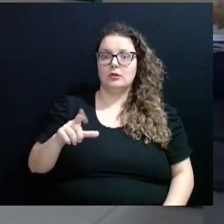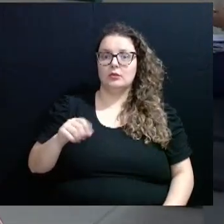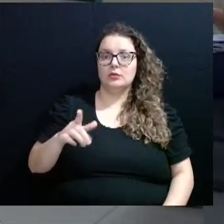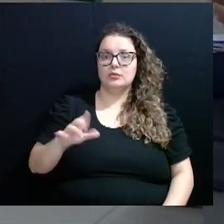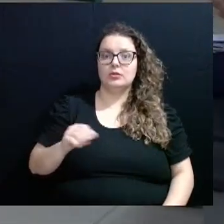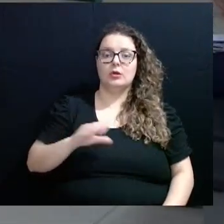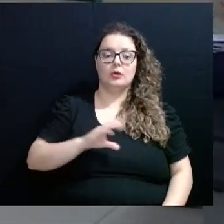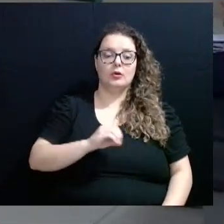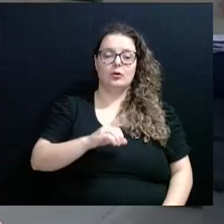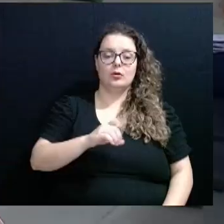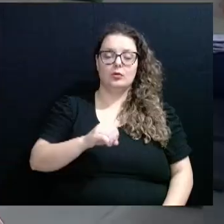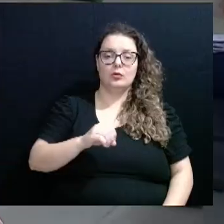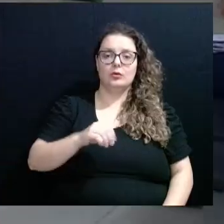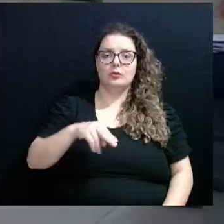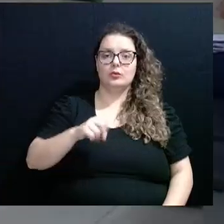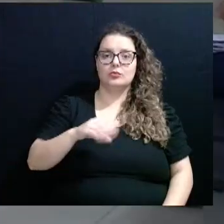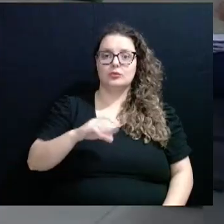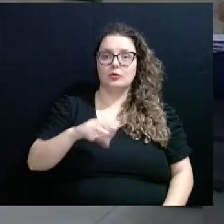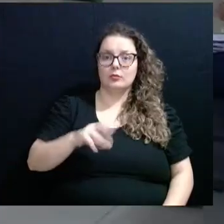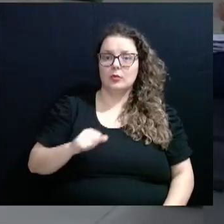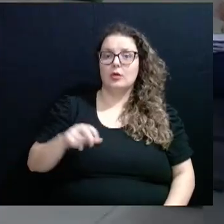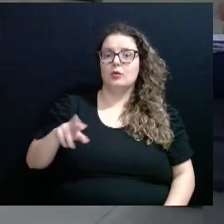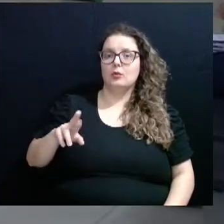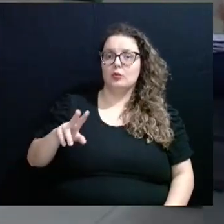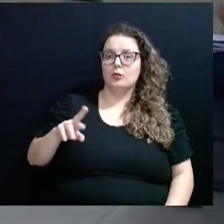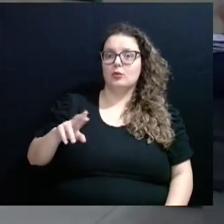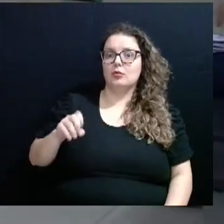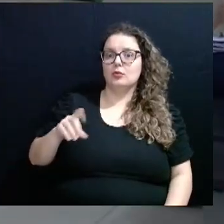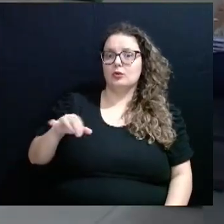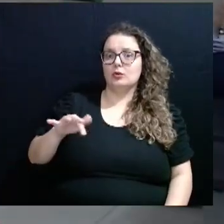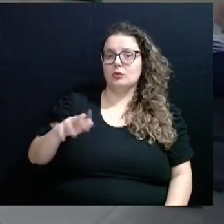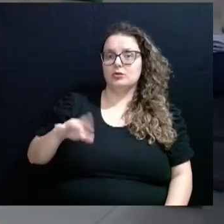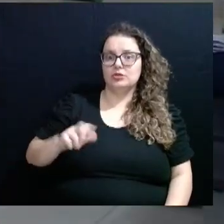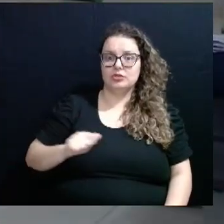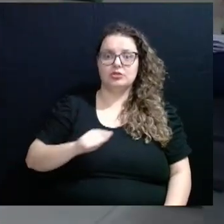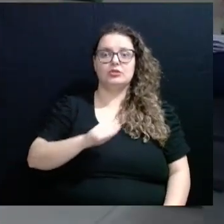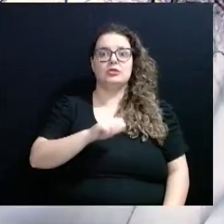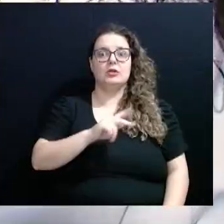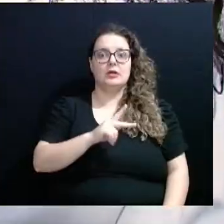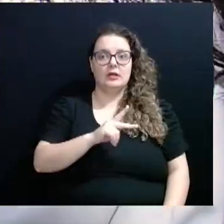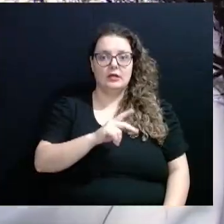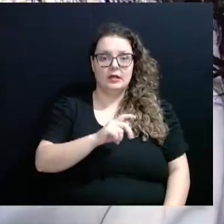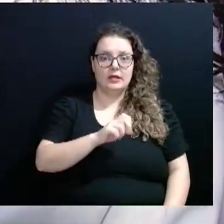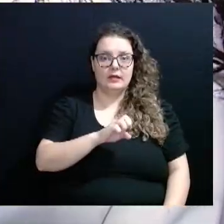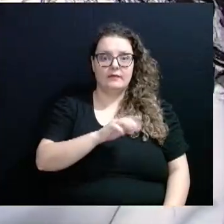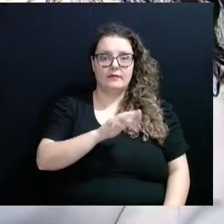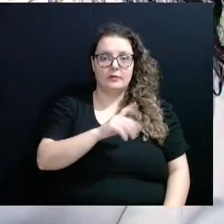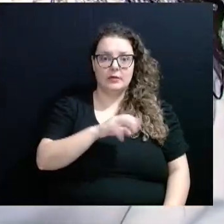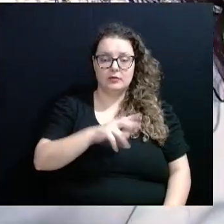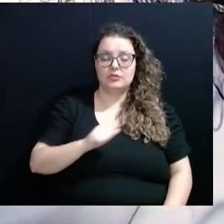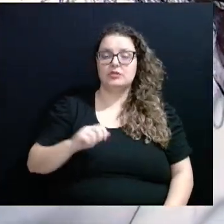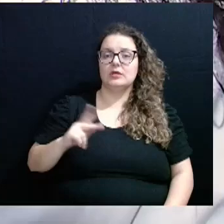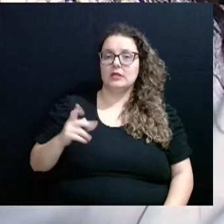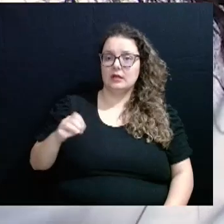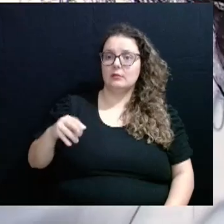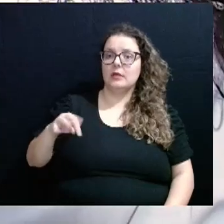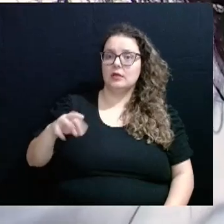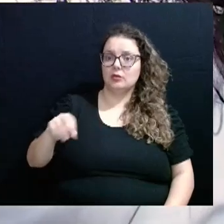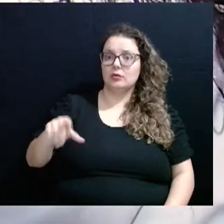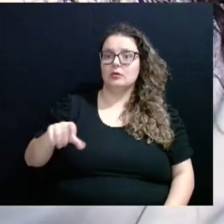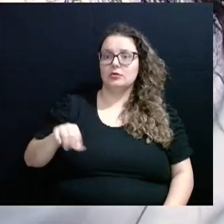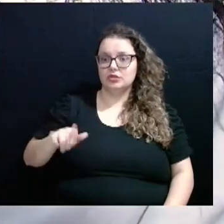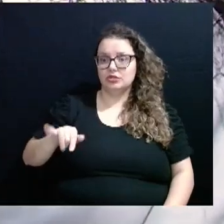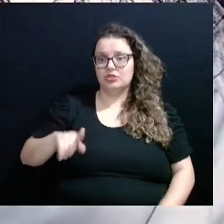estomias, a urologia, nefrologia e hematologia também vem para cá. Os primeiros usuários contemplados